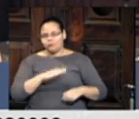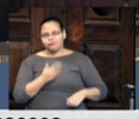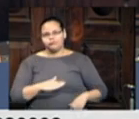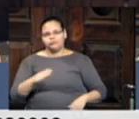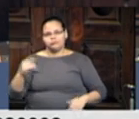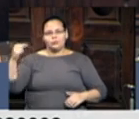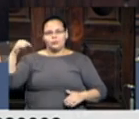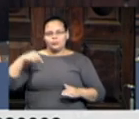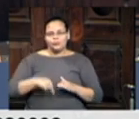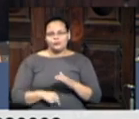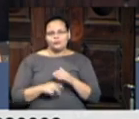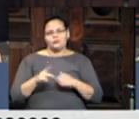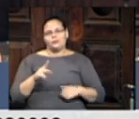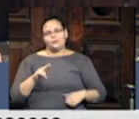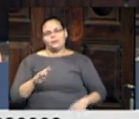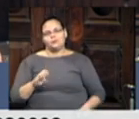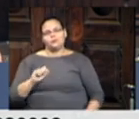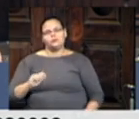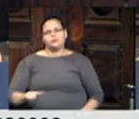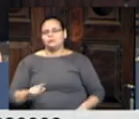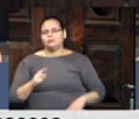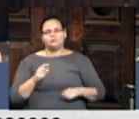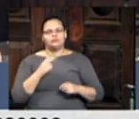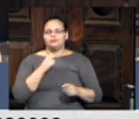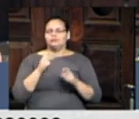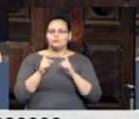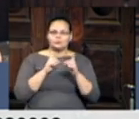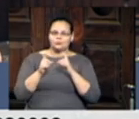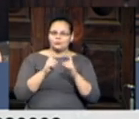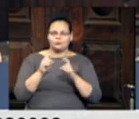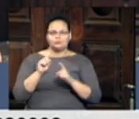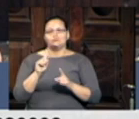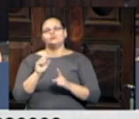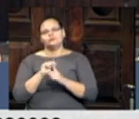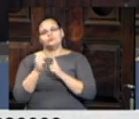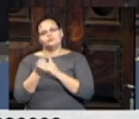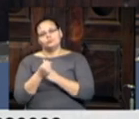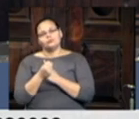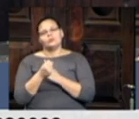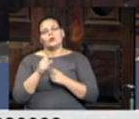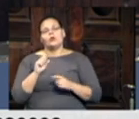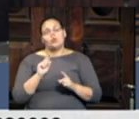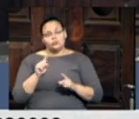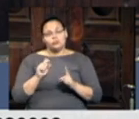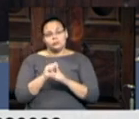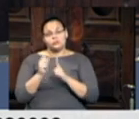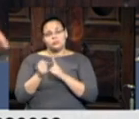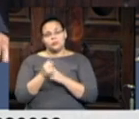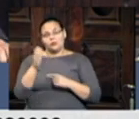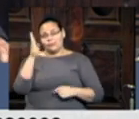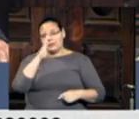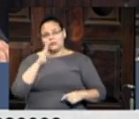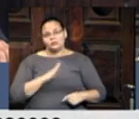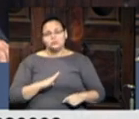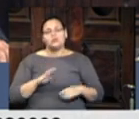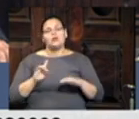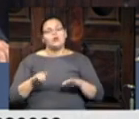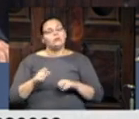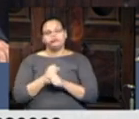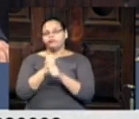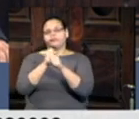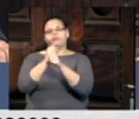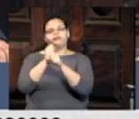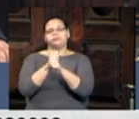Esse é um ponto que precisa ser discutido, ficar bem claro para a sociedade. A sociedade brasileira, ao longo dos muitos